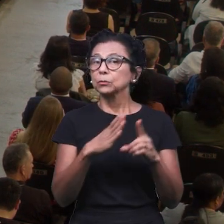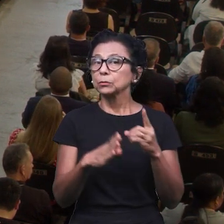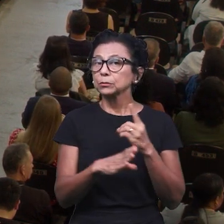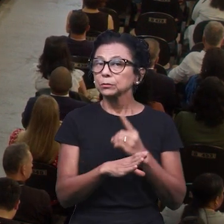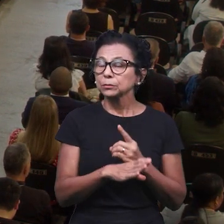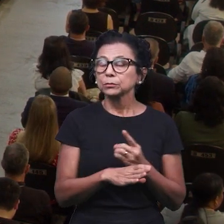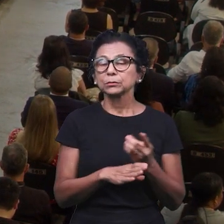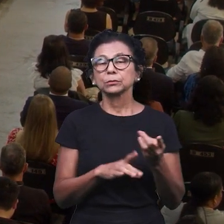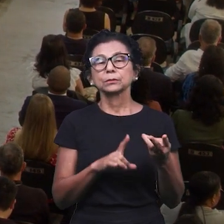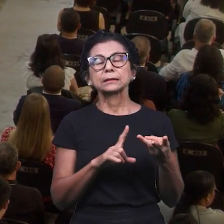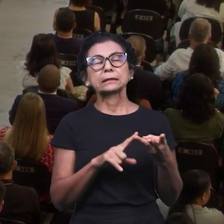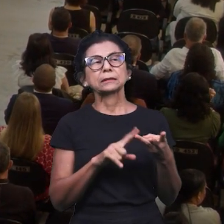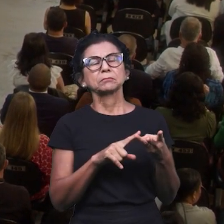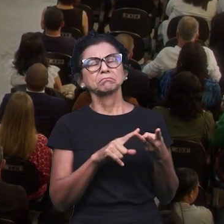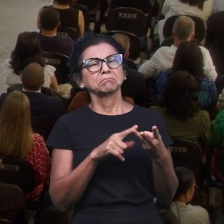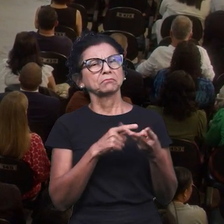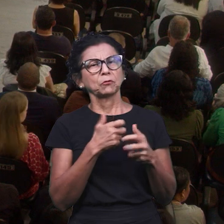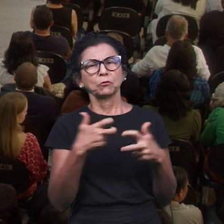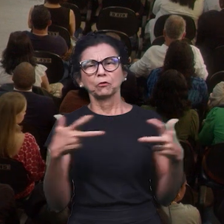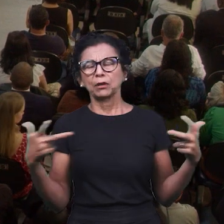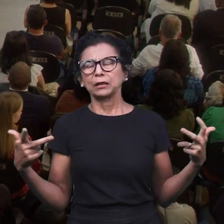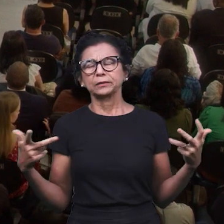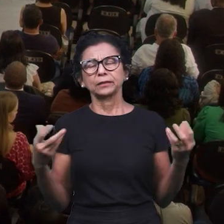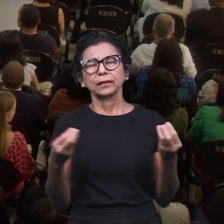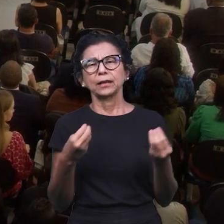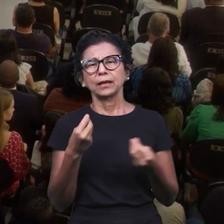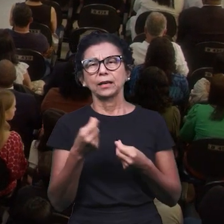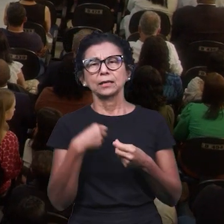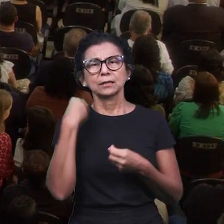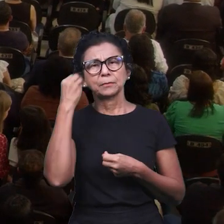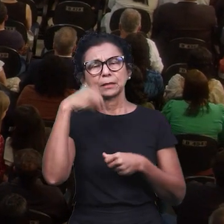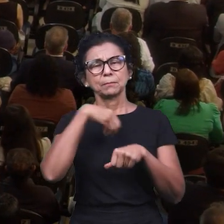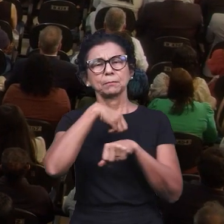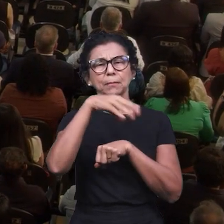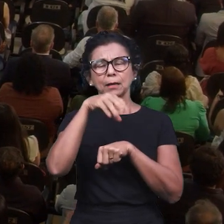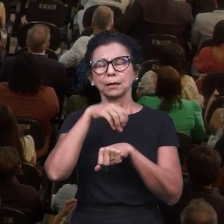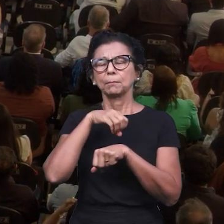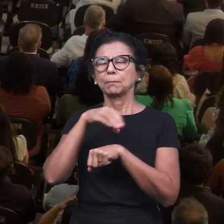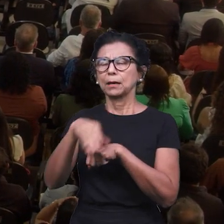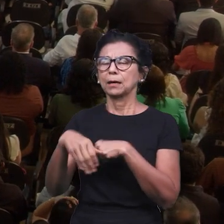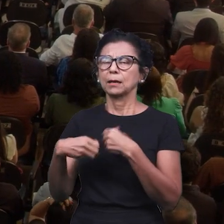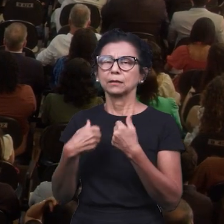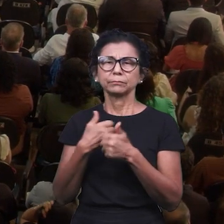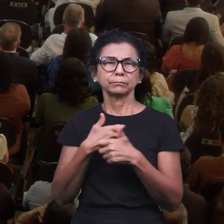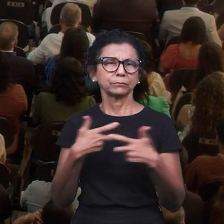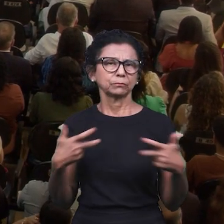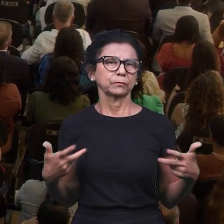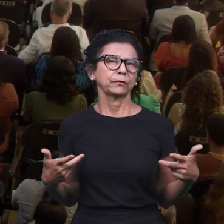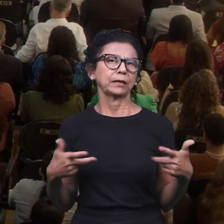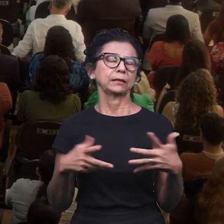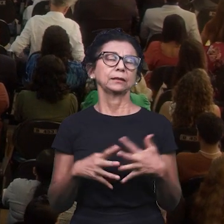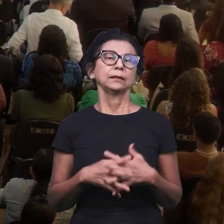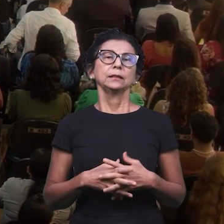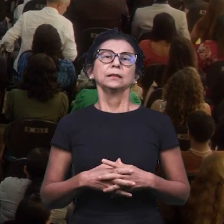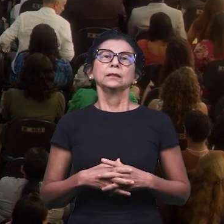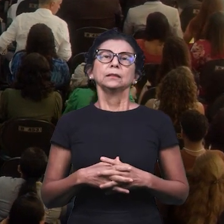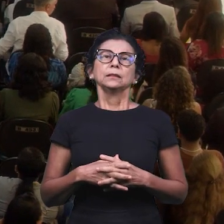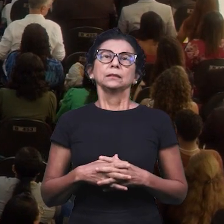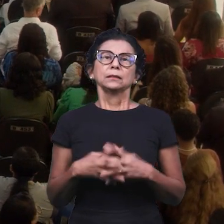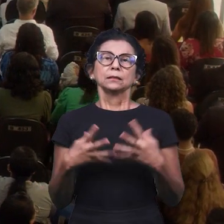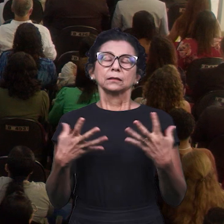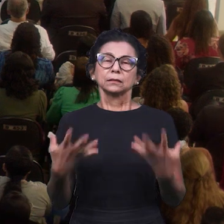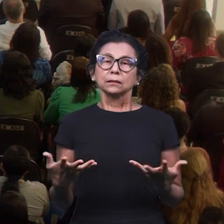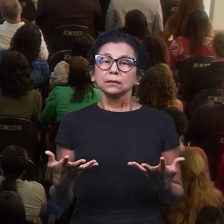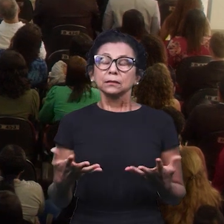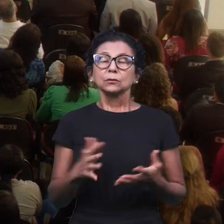mundo está vivendo, né? Nós já temos grandes experiências com esta mensagem que foi